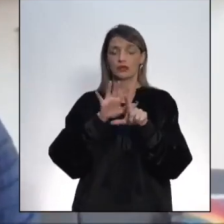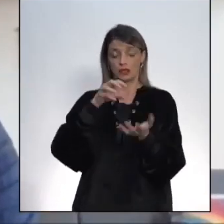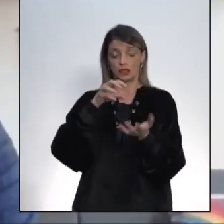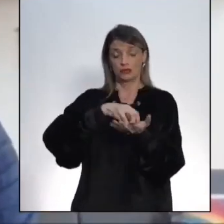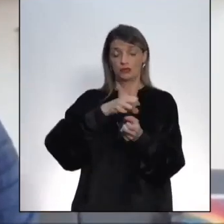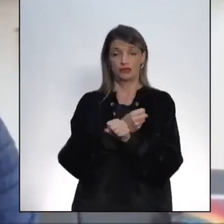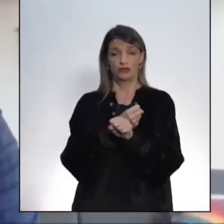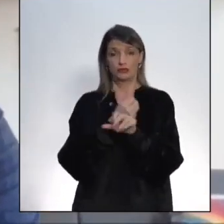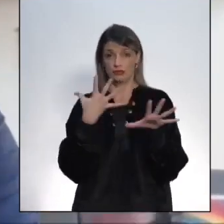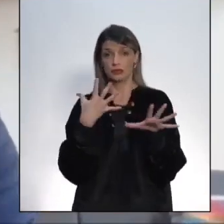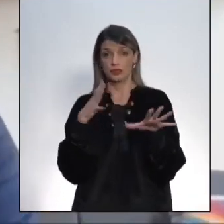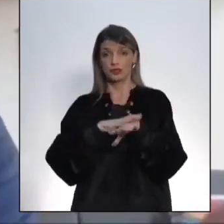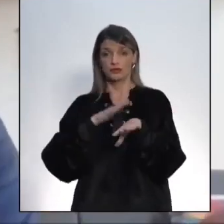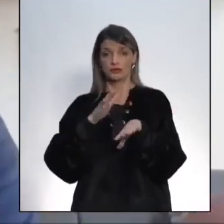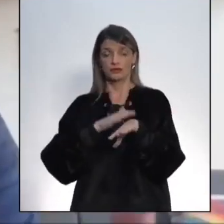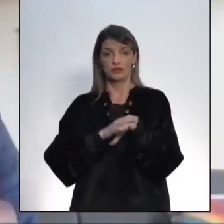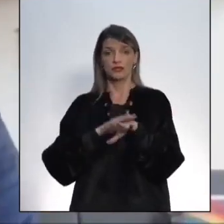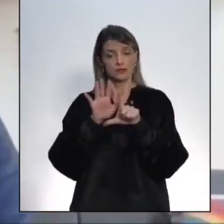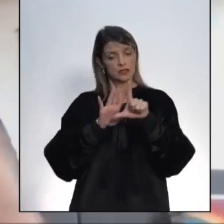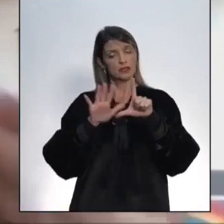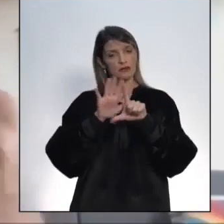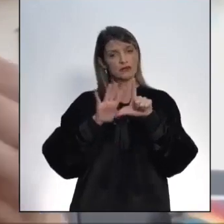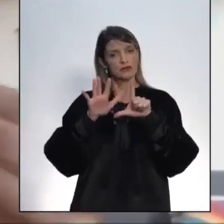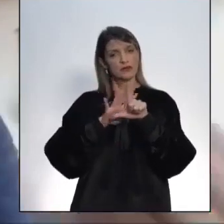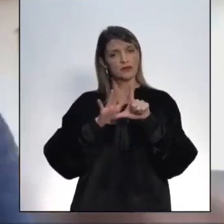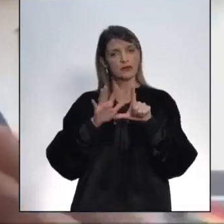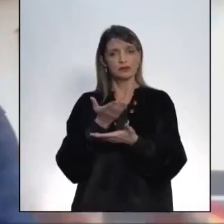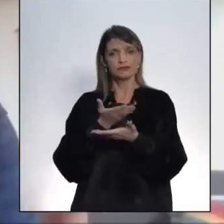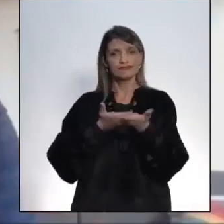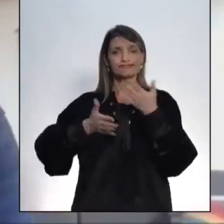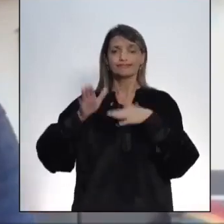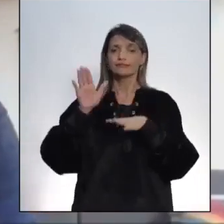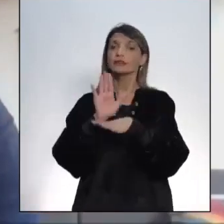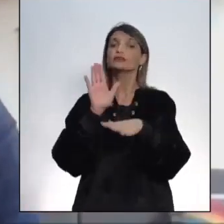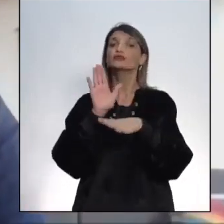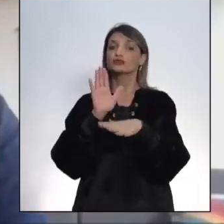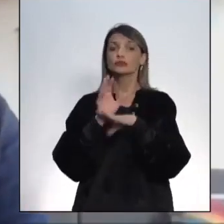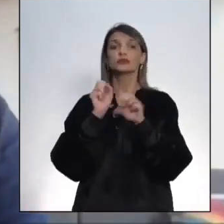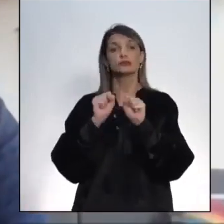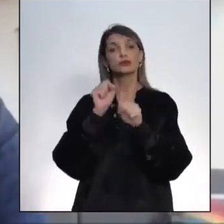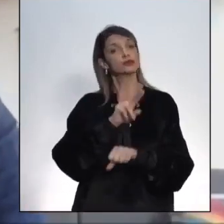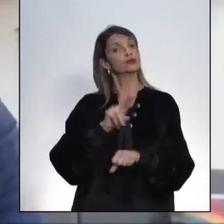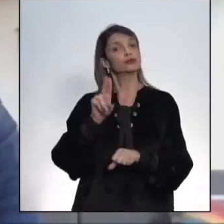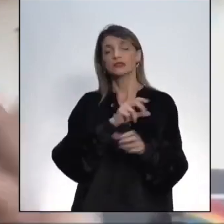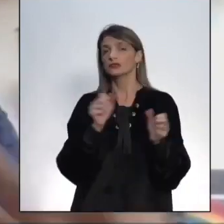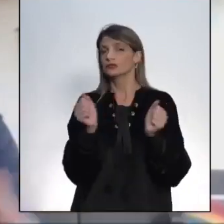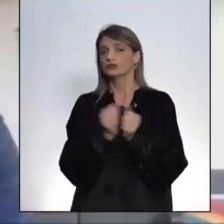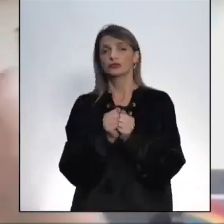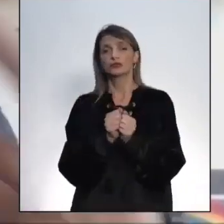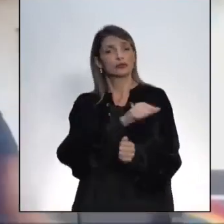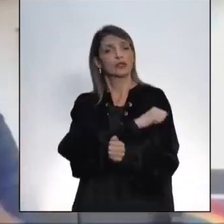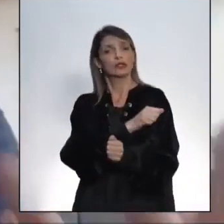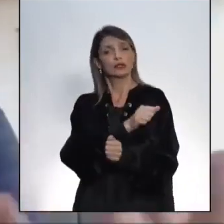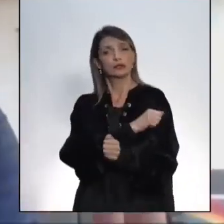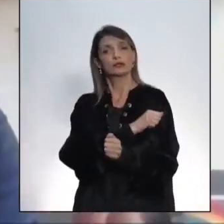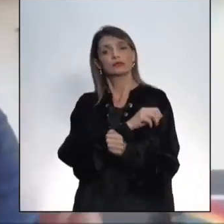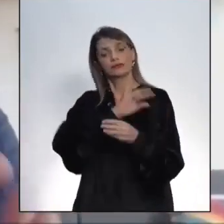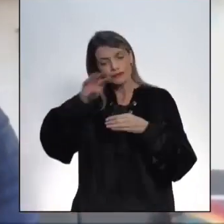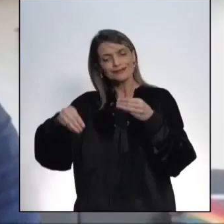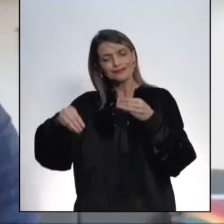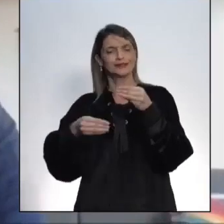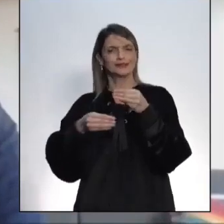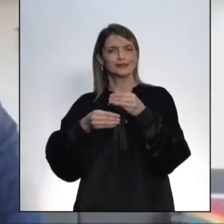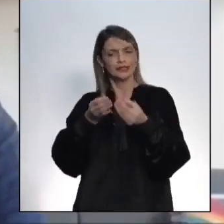que são plataformas que dão recursos, objetos digitais que a gente pode utilizar com os alunos para interagir